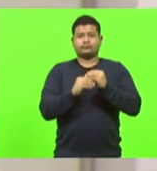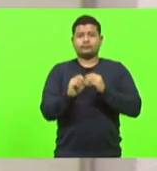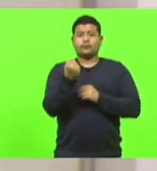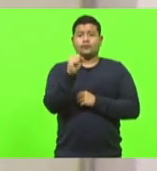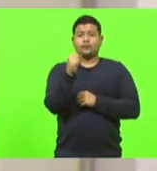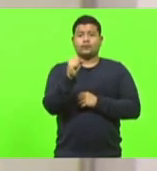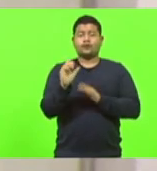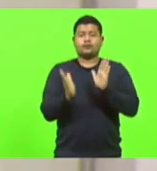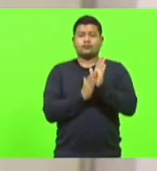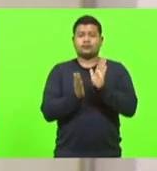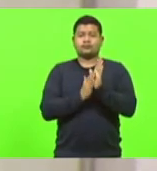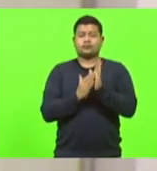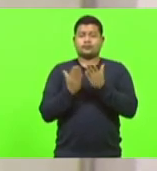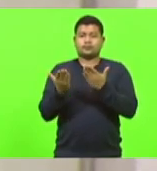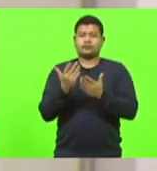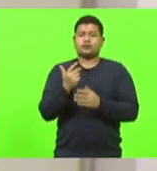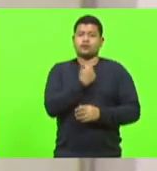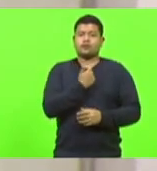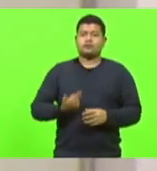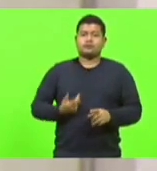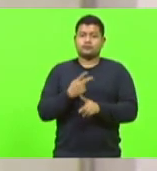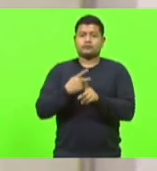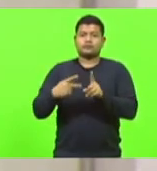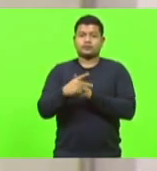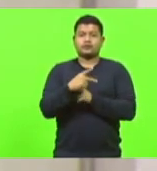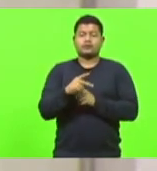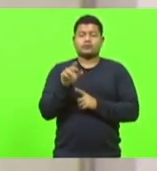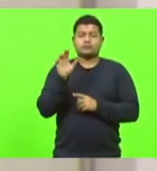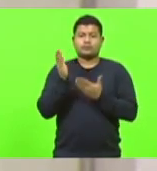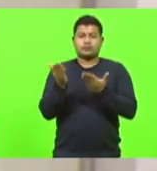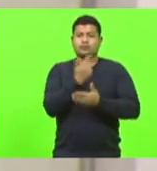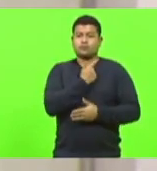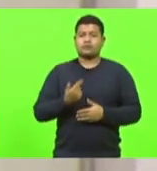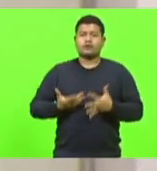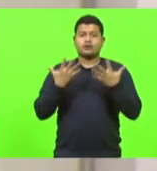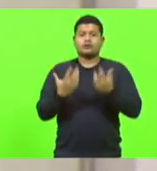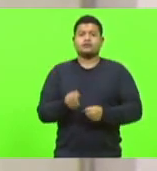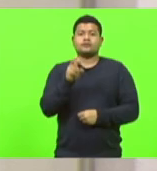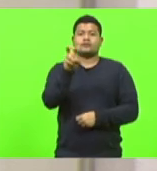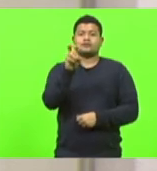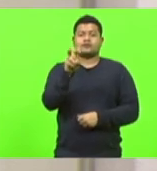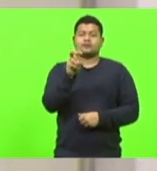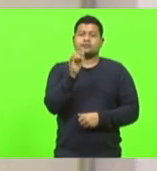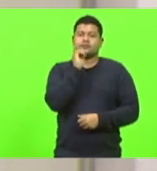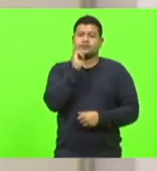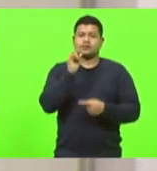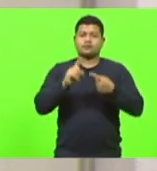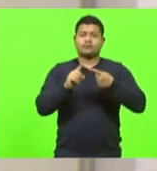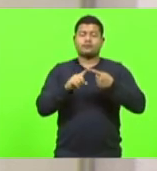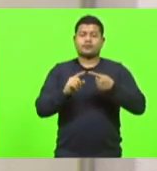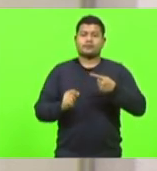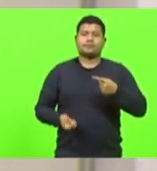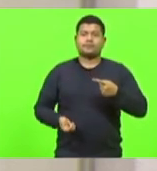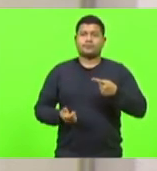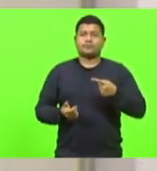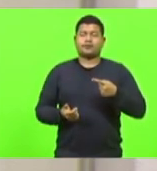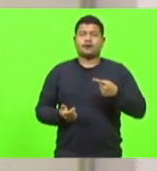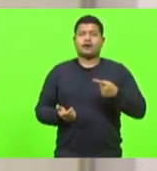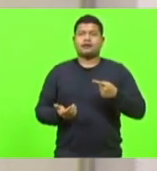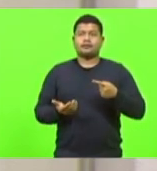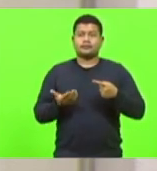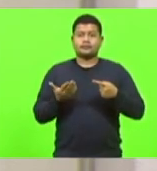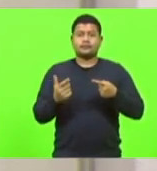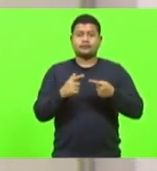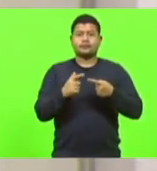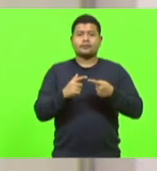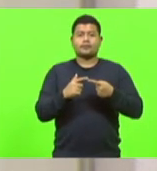do Governo da Previdência 5 foram acatadas né dentre elas aposentado tá